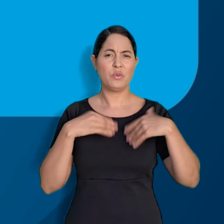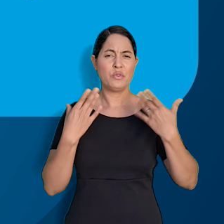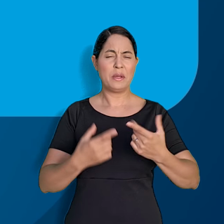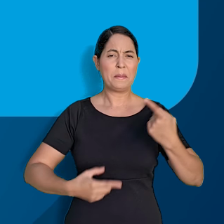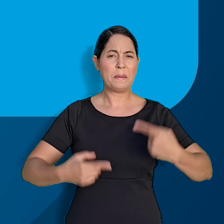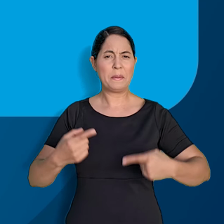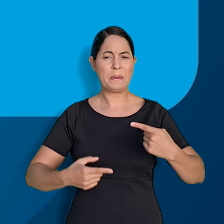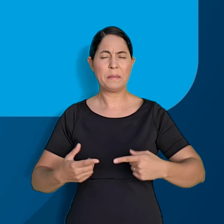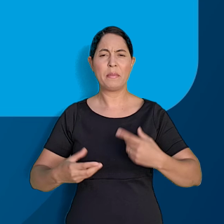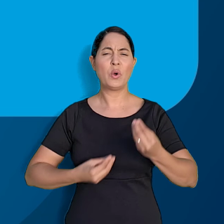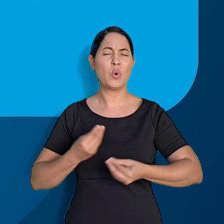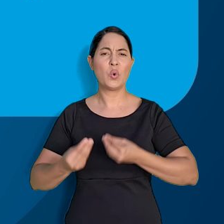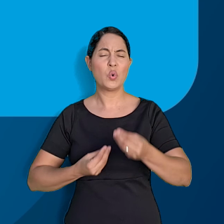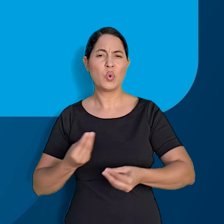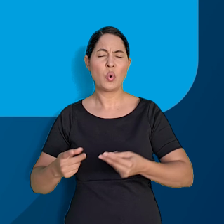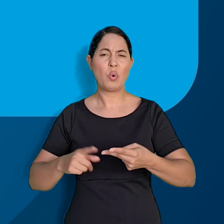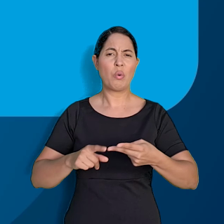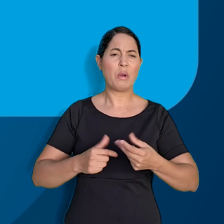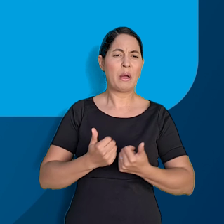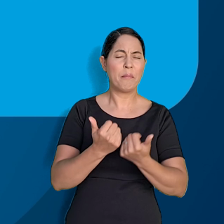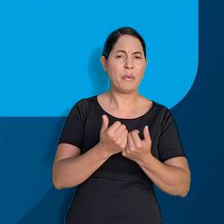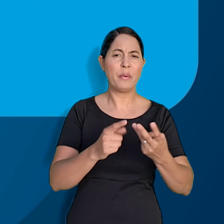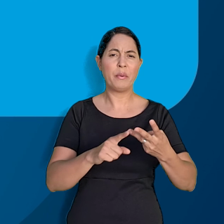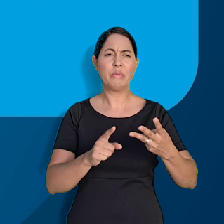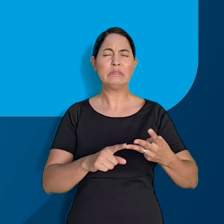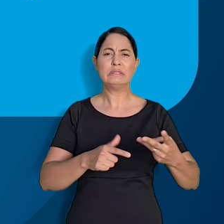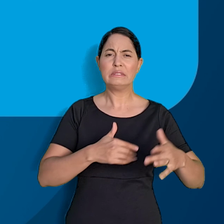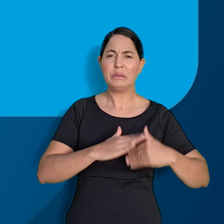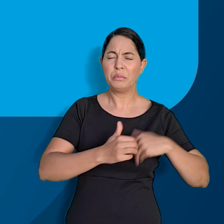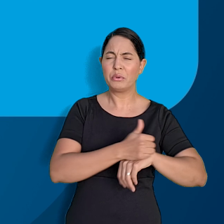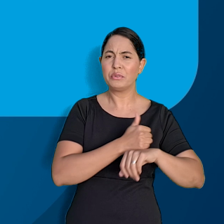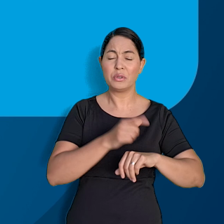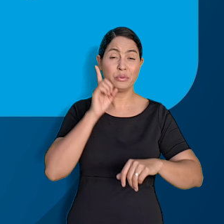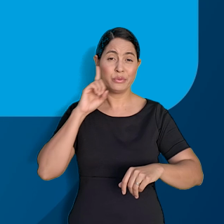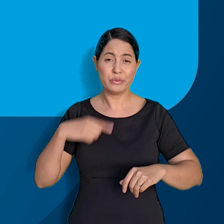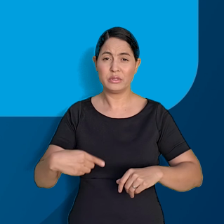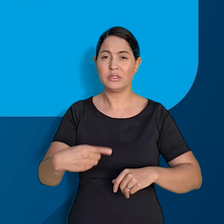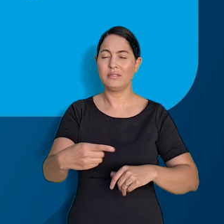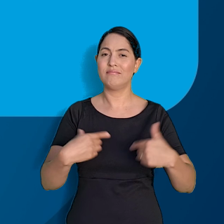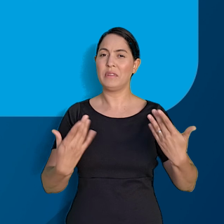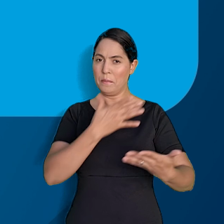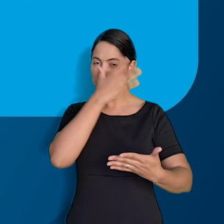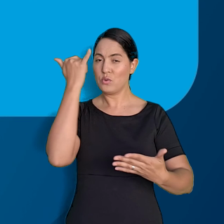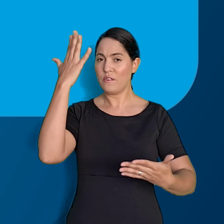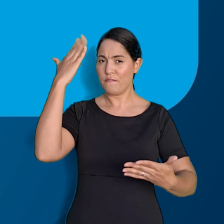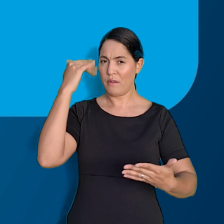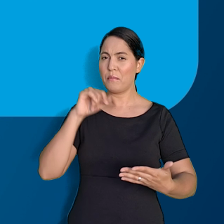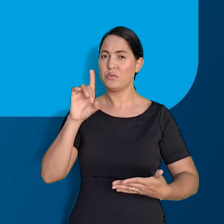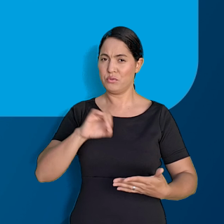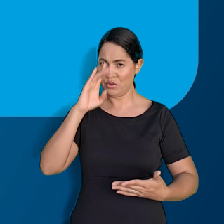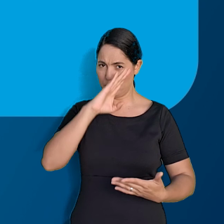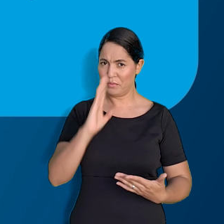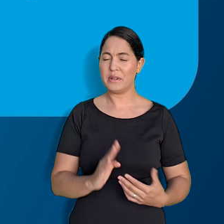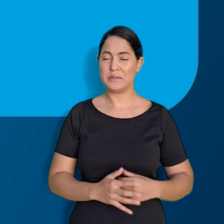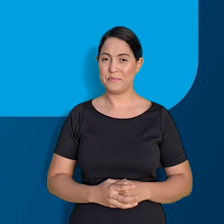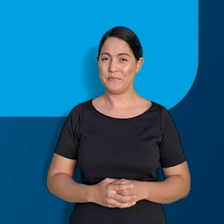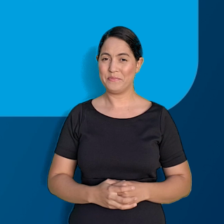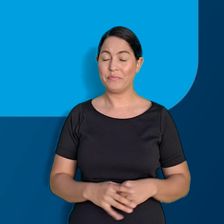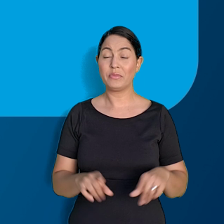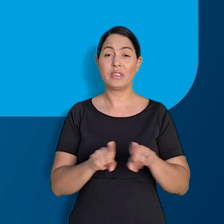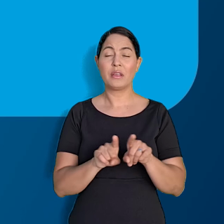caminhos, políticas e ações de suporte à profissão no dia a dia, com a presença de grandes nomes do direito nacional. A defesa